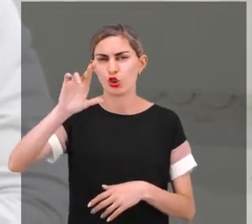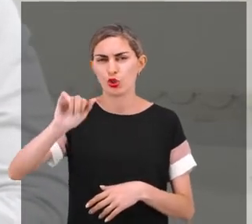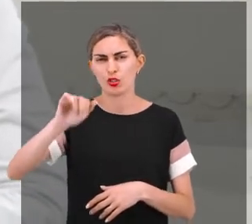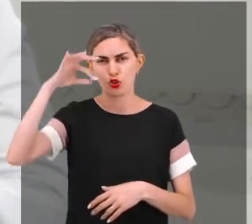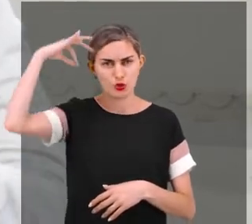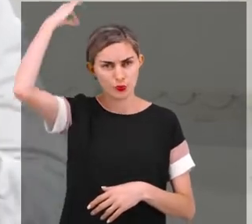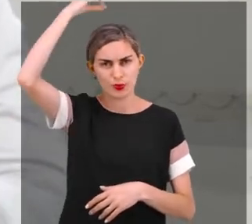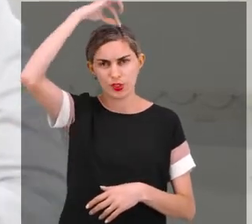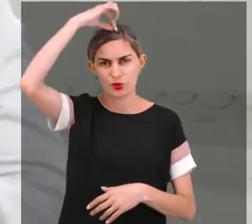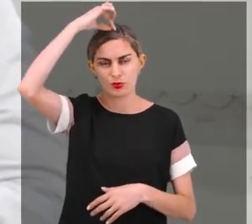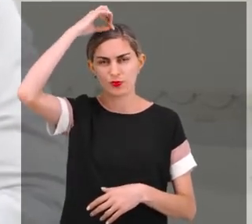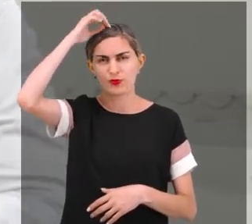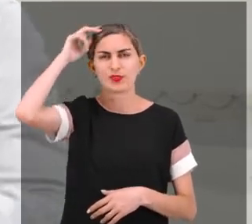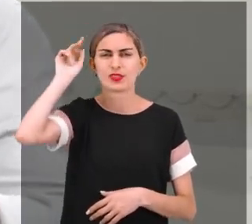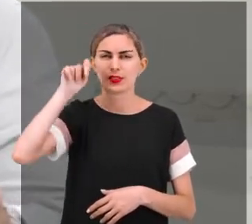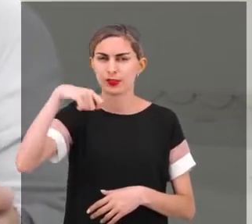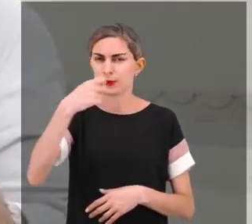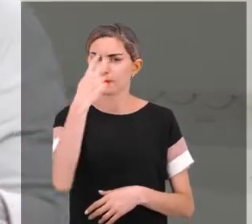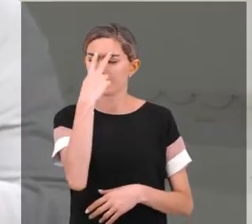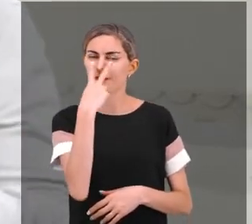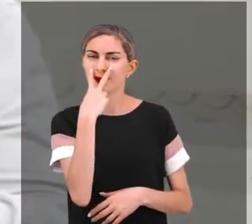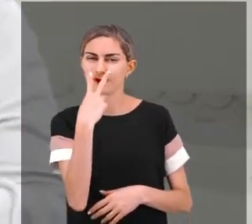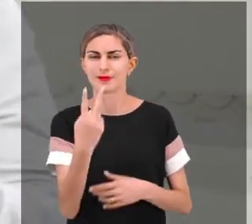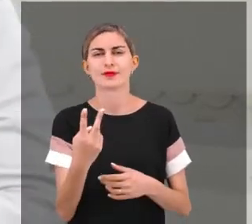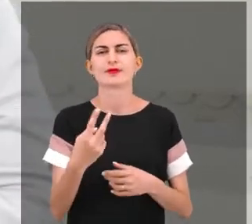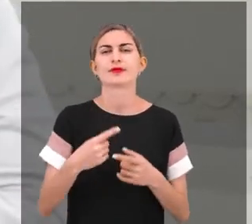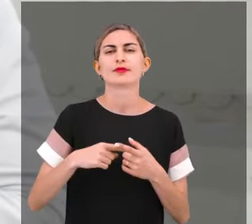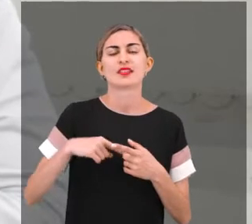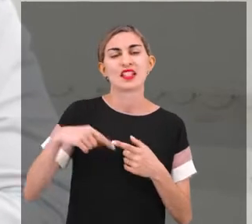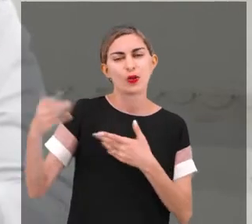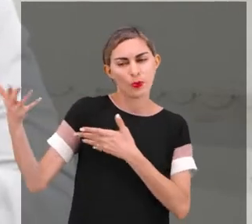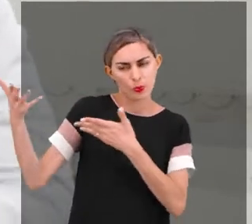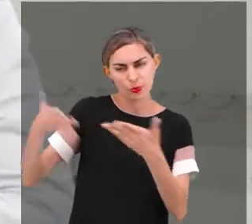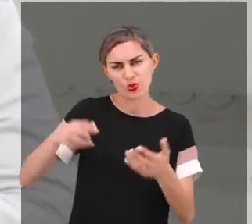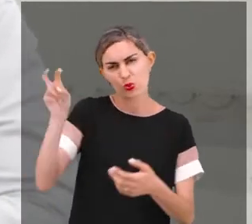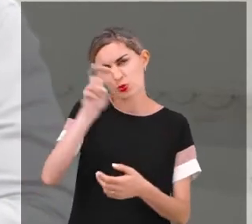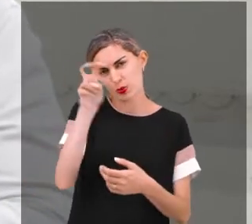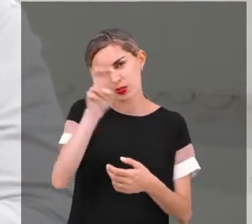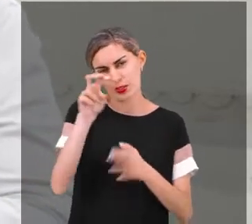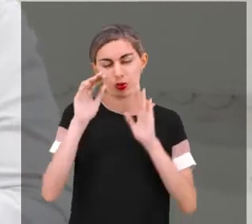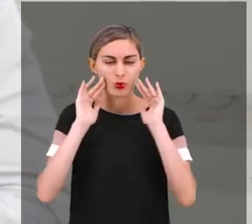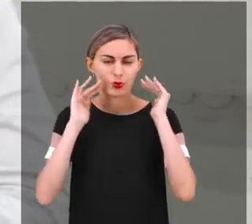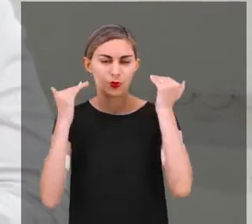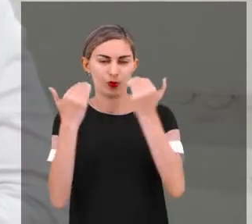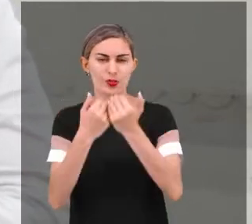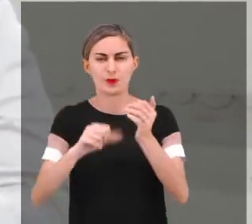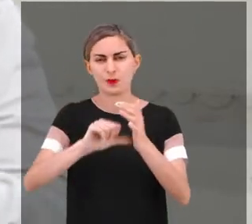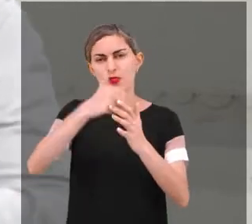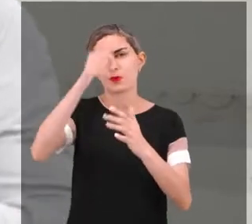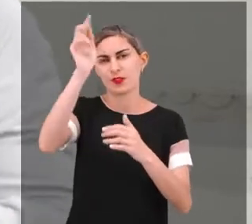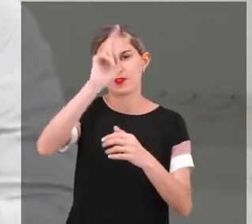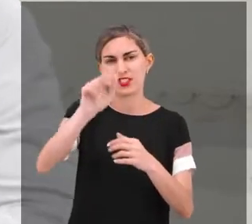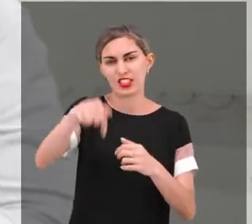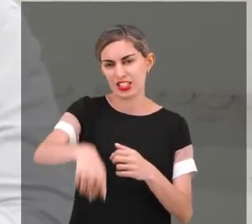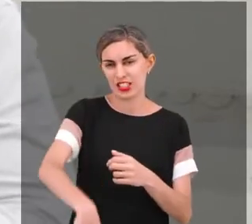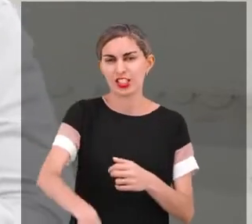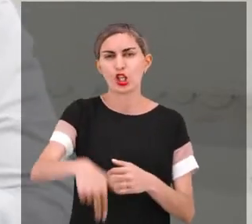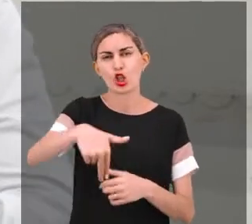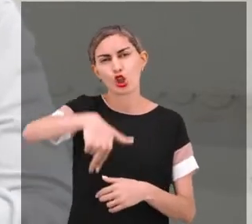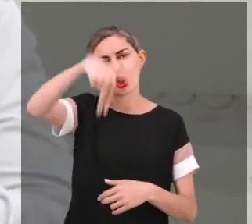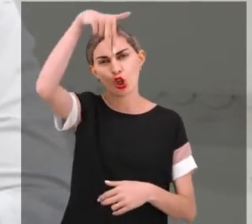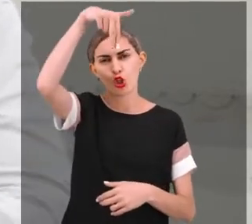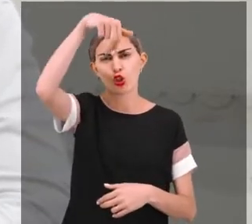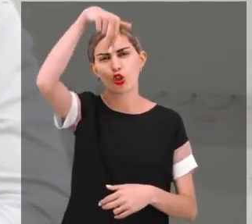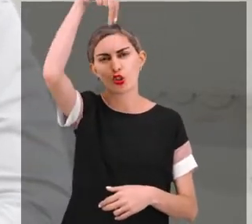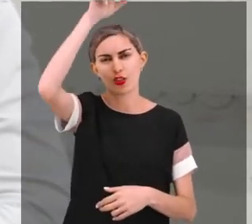trabalho. E, por coincidência, esse ano tivemos a honra de trazer o 5º Congresso pela primeira vez para a região Norte-Nordeste, o